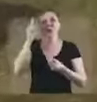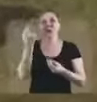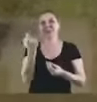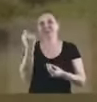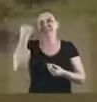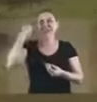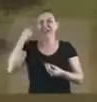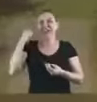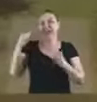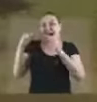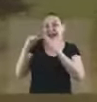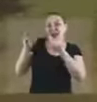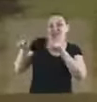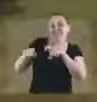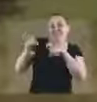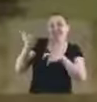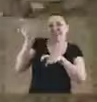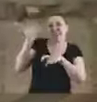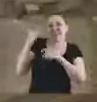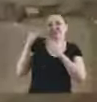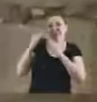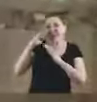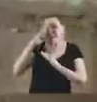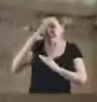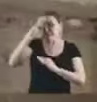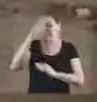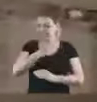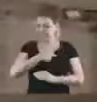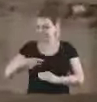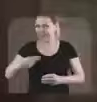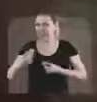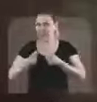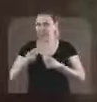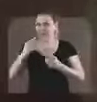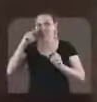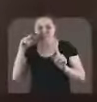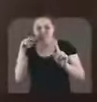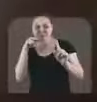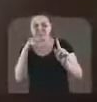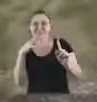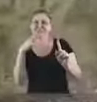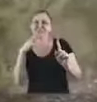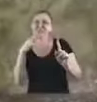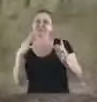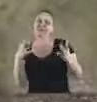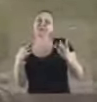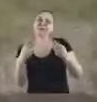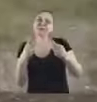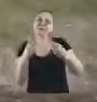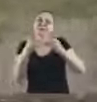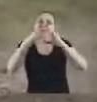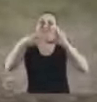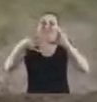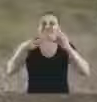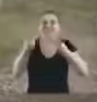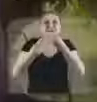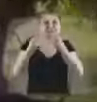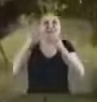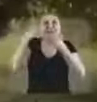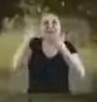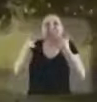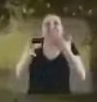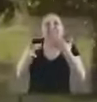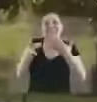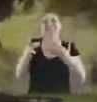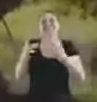vêm dessa casa onde morou o presidente. E é a visão de um homem que conheceu a alma e o caráter daquele menino. É